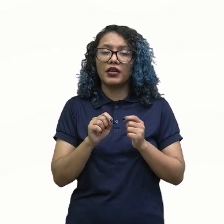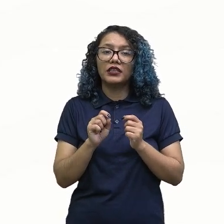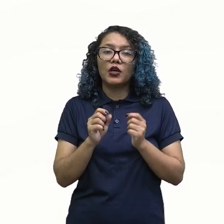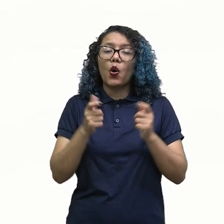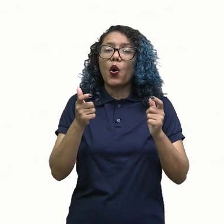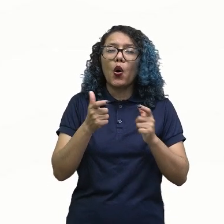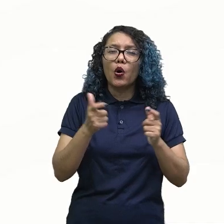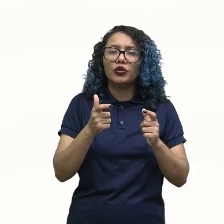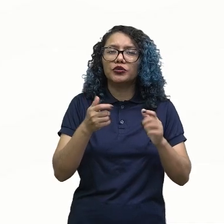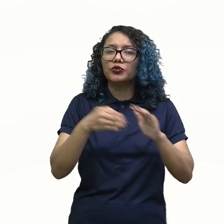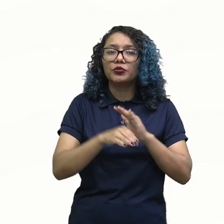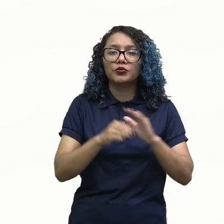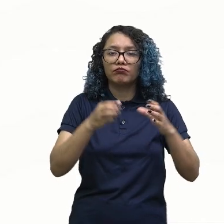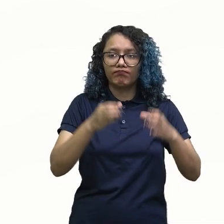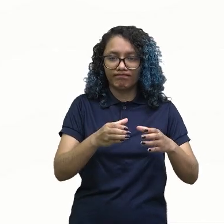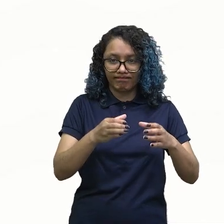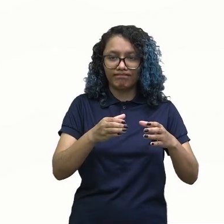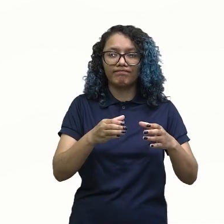cujas